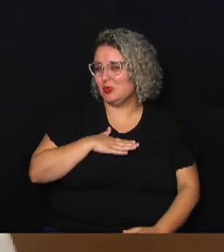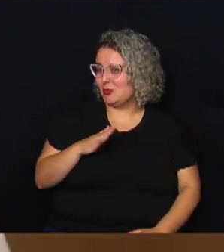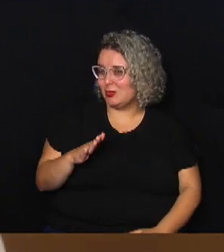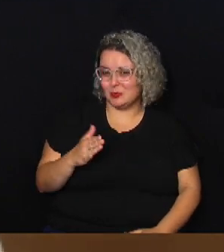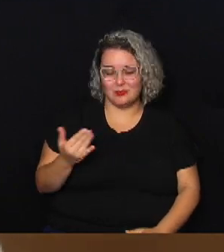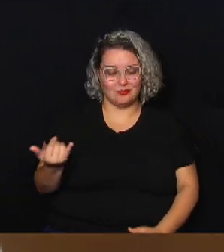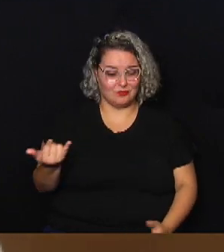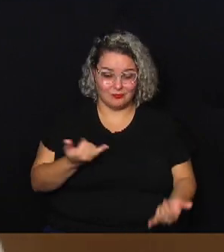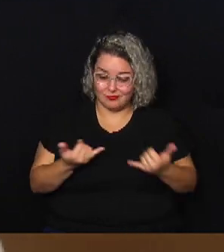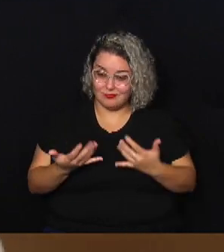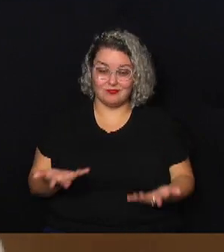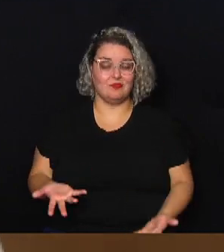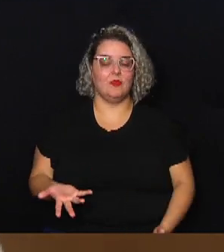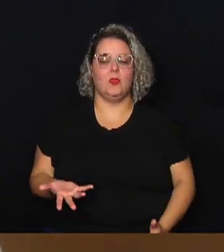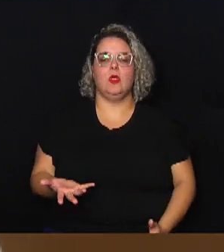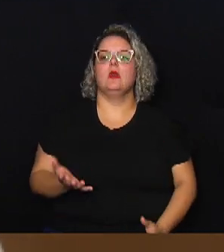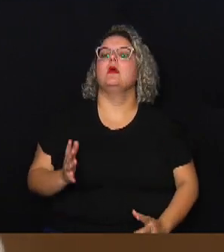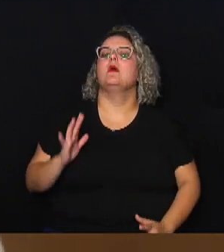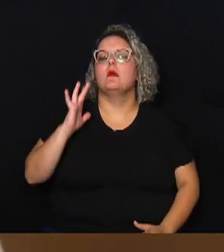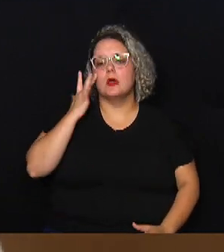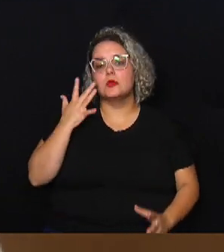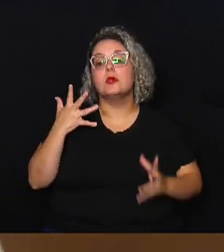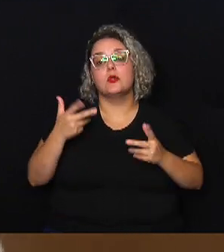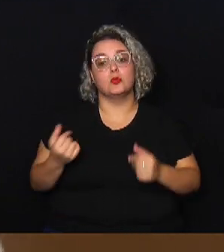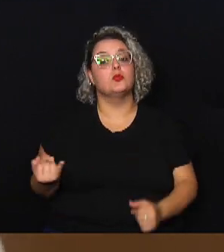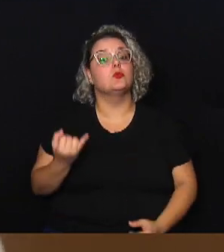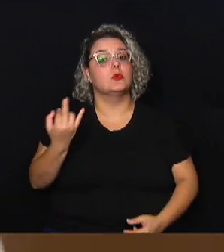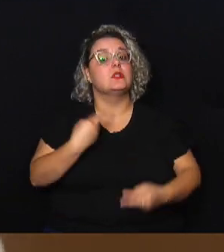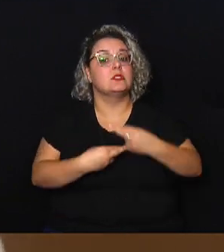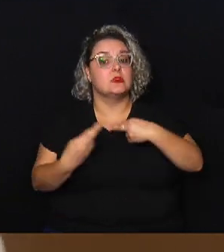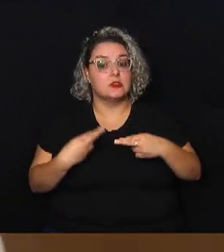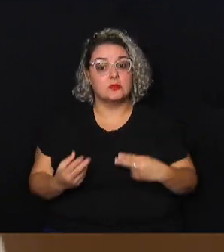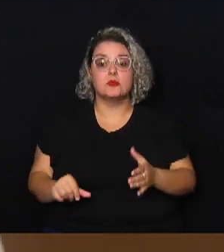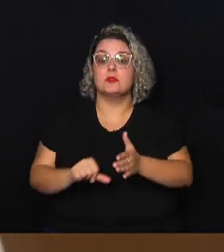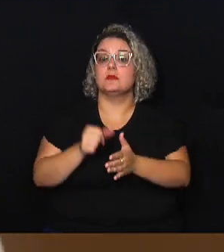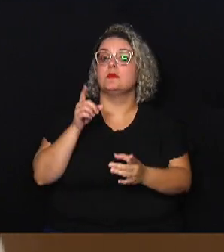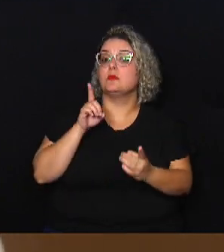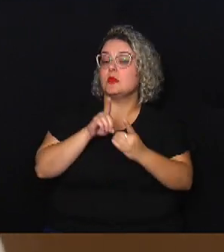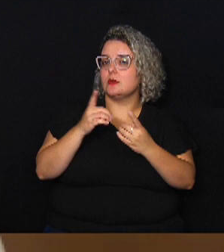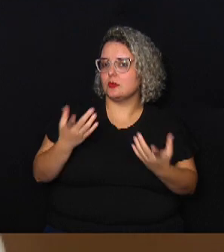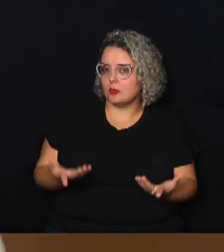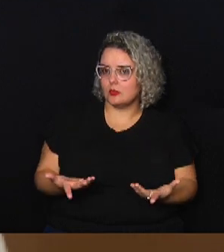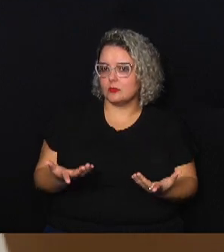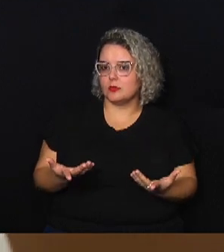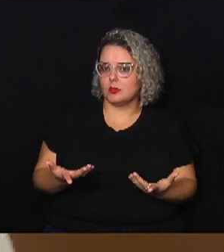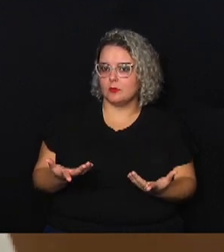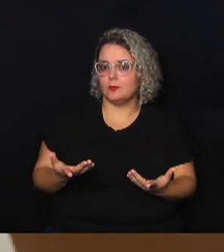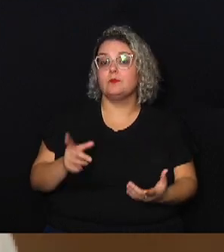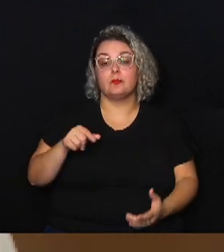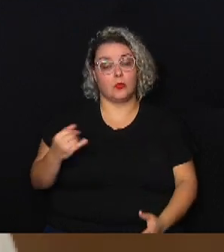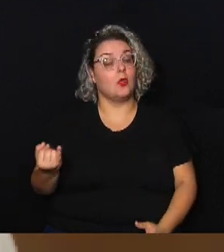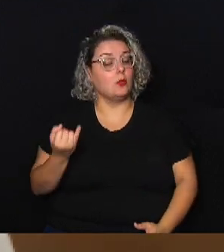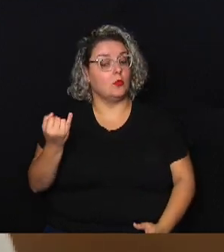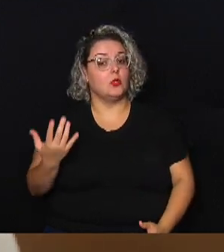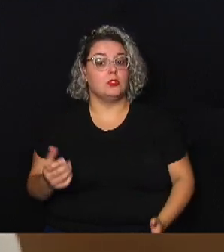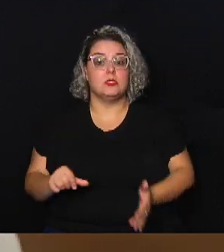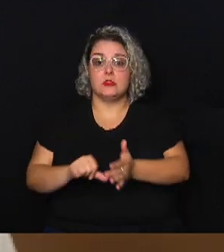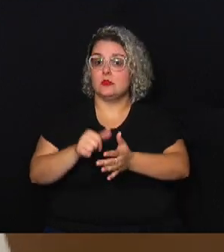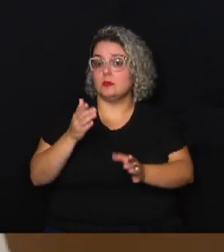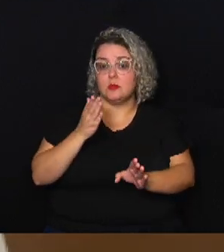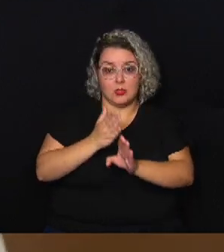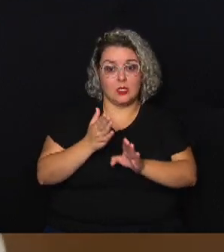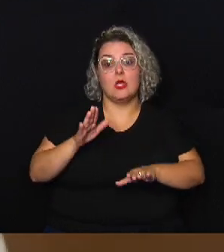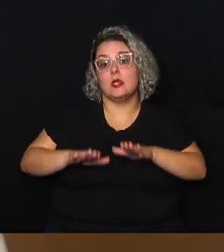falou. Acho que tudo isso é importante, esse relacionamento, esse primeiro encontro. É importante que esse primeiro encontro seja,